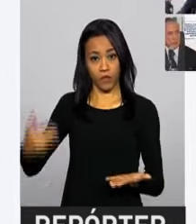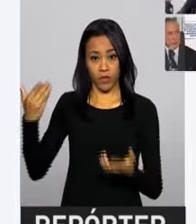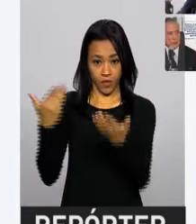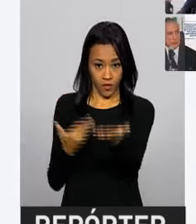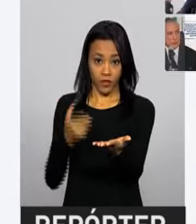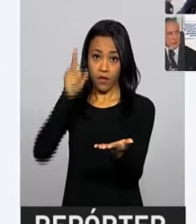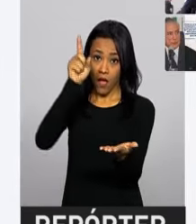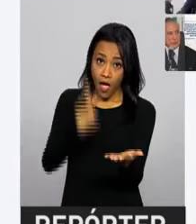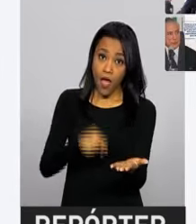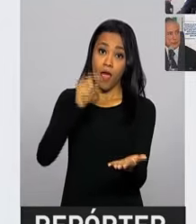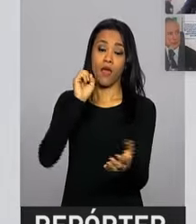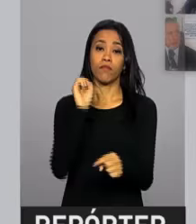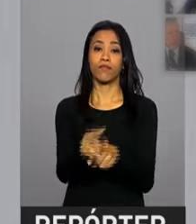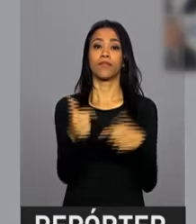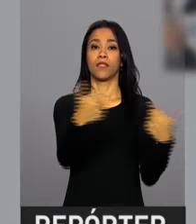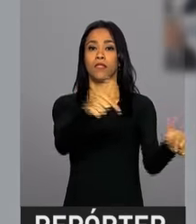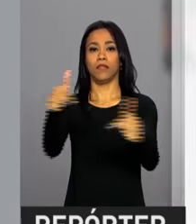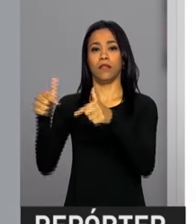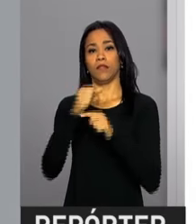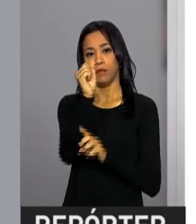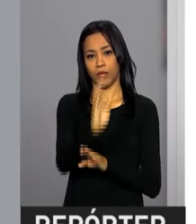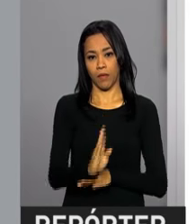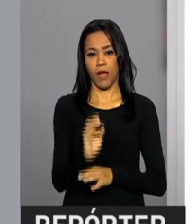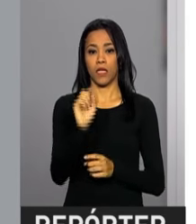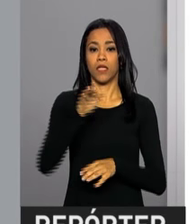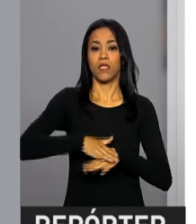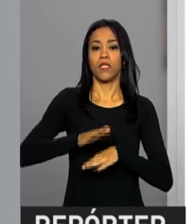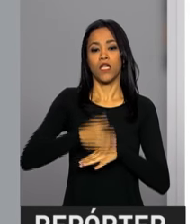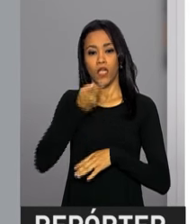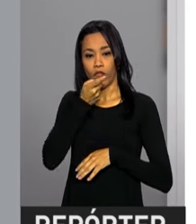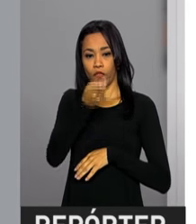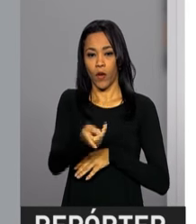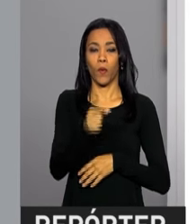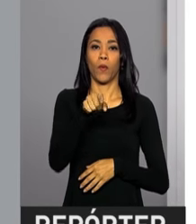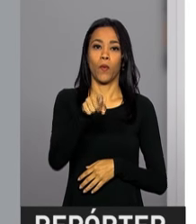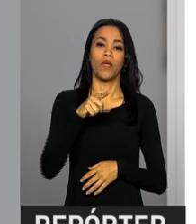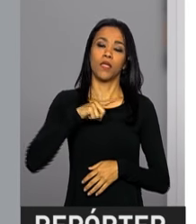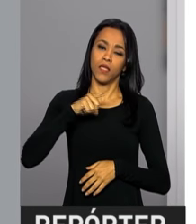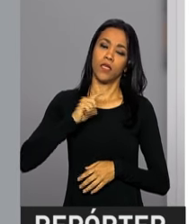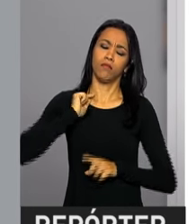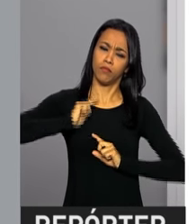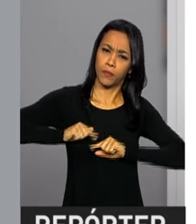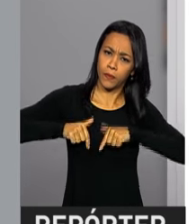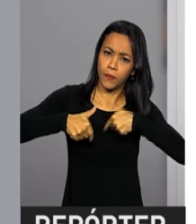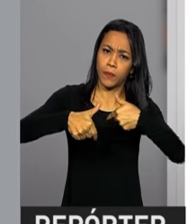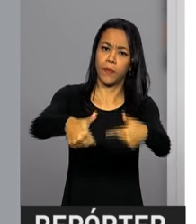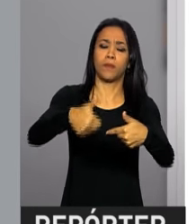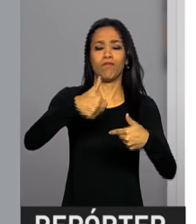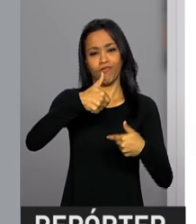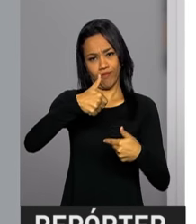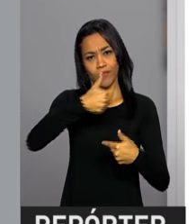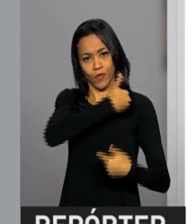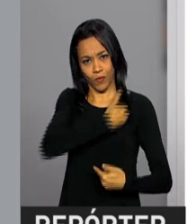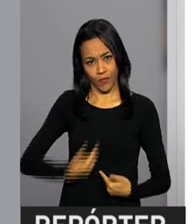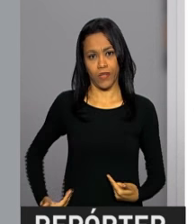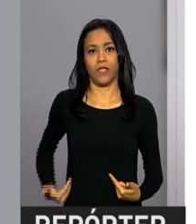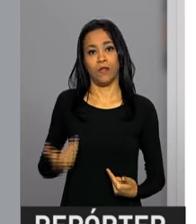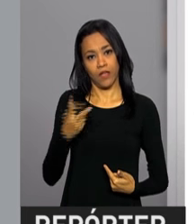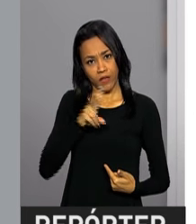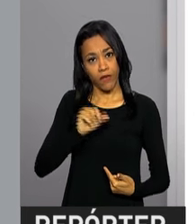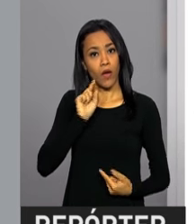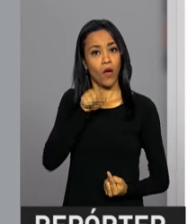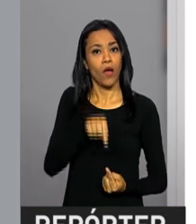é gerar empregos no país e, segundo ele, ele tem atuado nesse sentido, diz que para isso vai